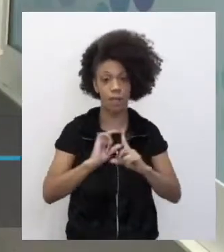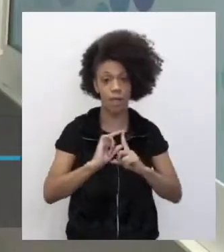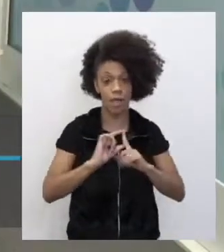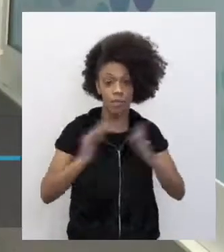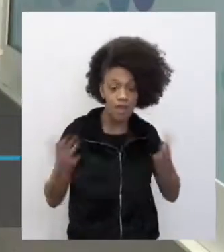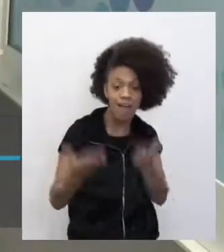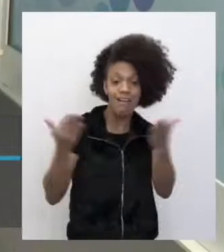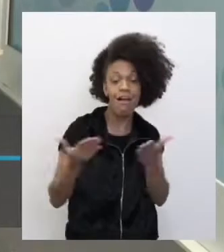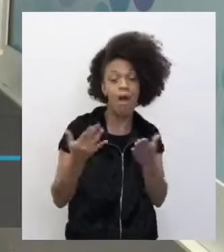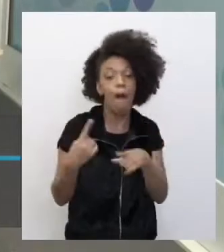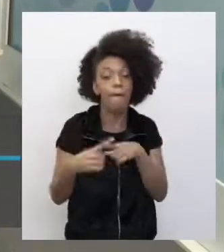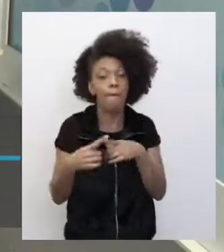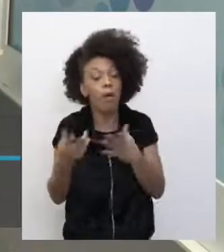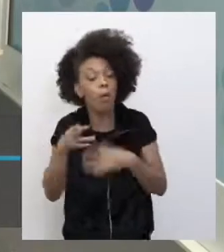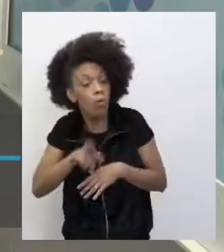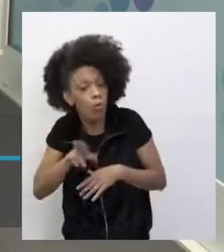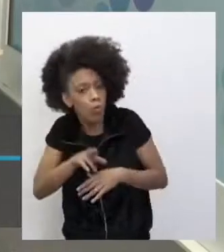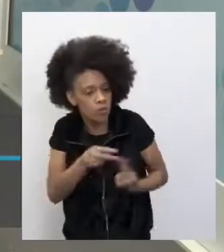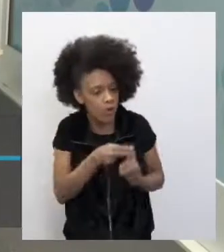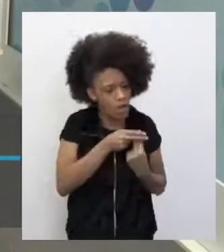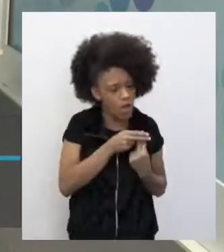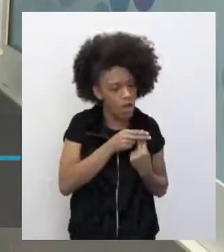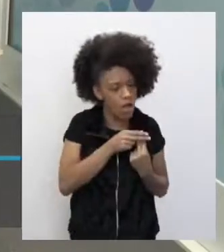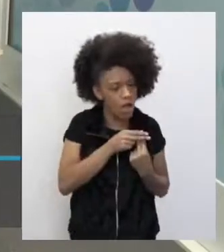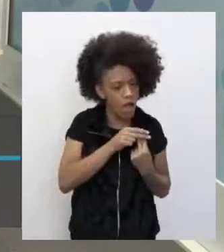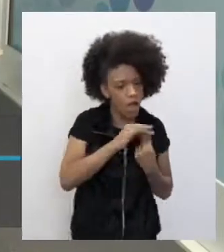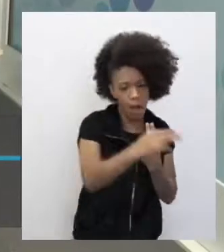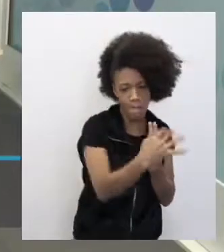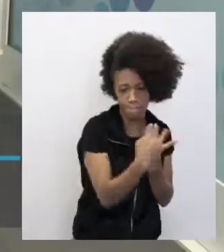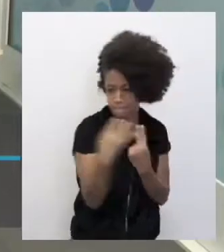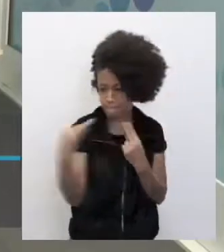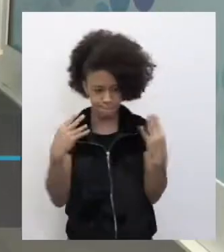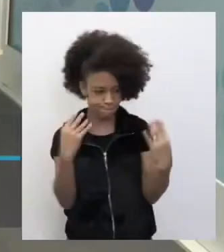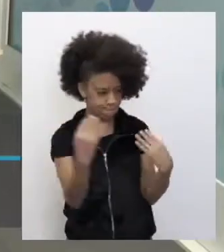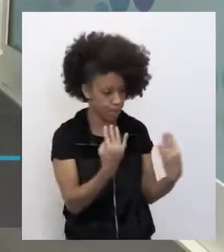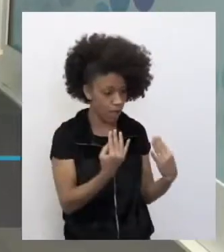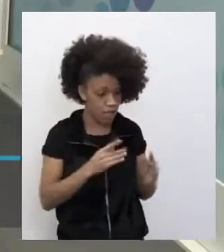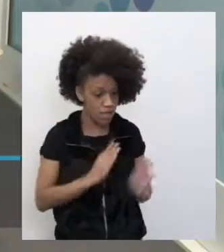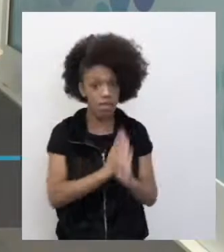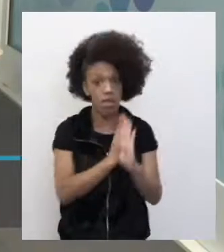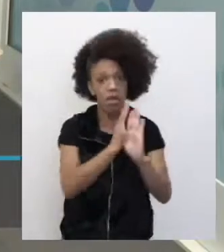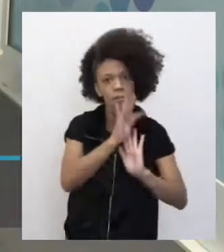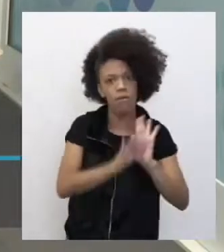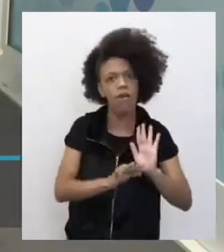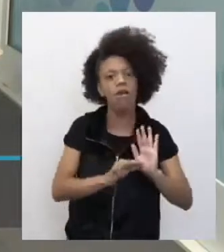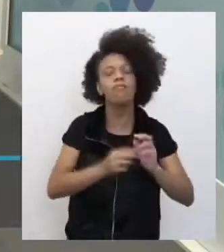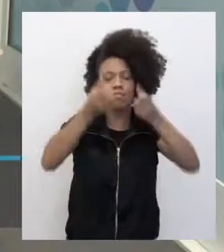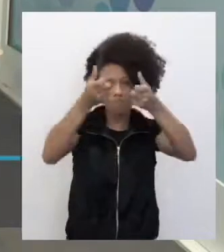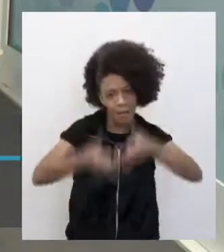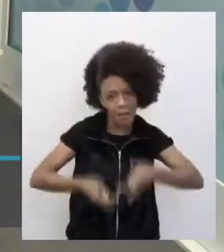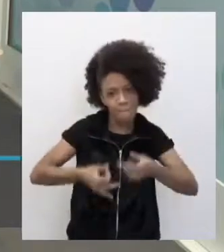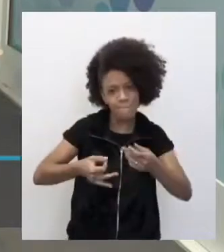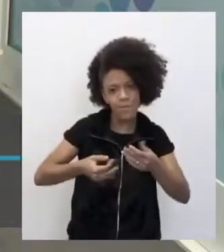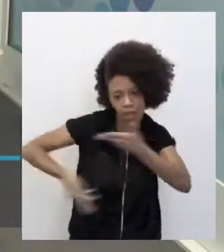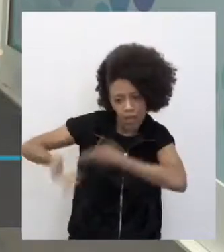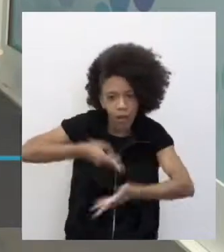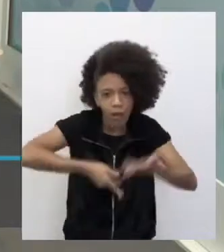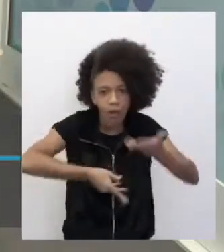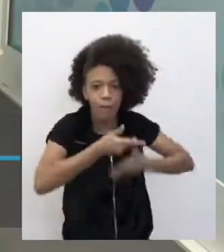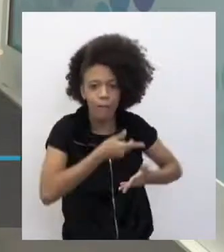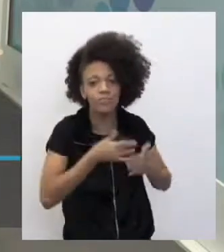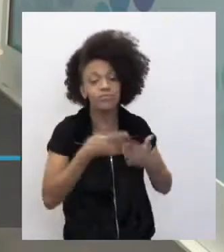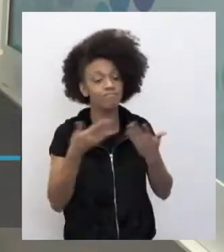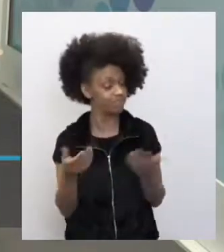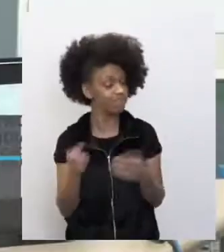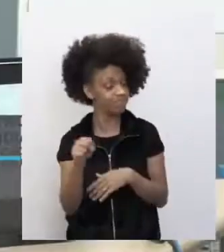engajar. Porque quando você usa o hashtag, você faz com que as pessoas achem o seu texto e comentem ali, né? O engajamento, que é a técnica dos blogueiros,